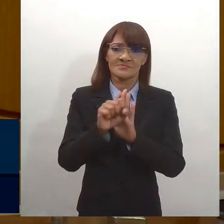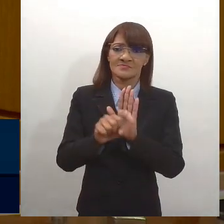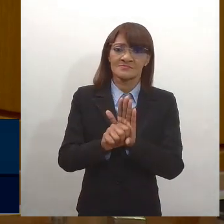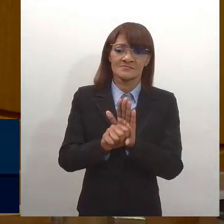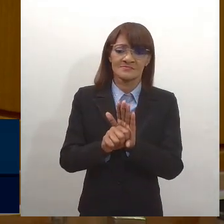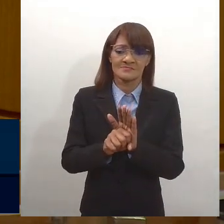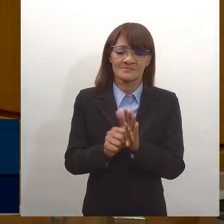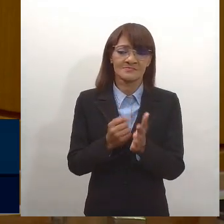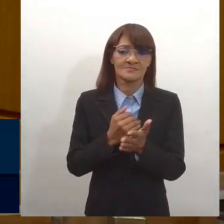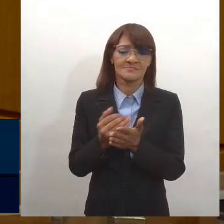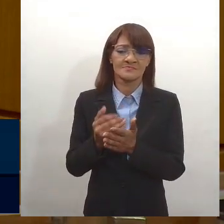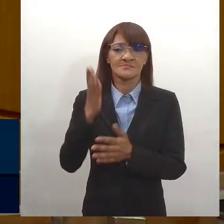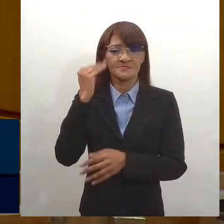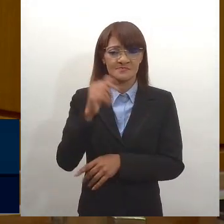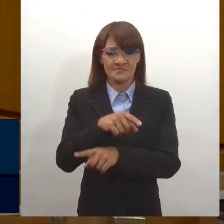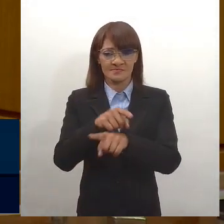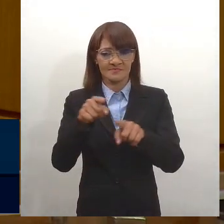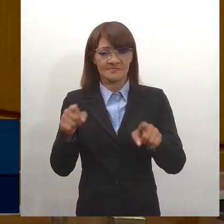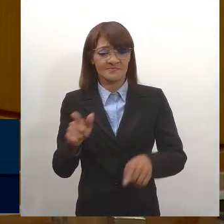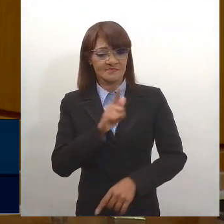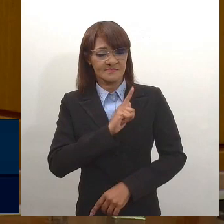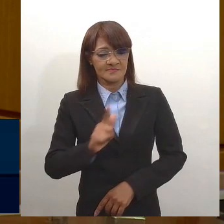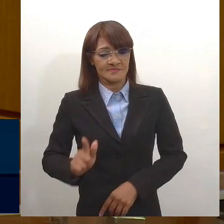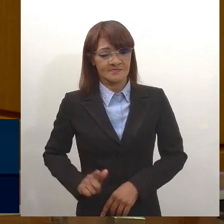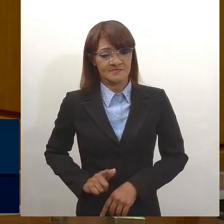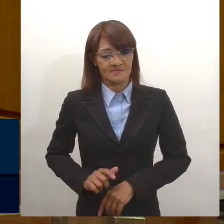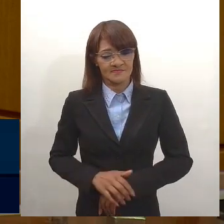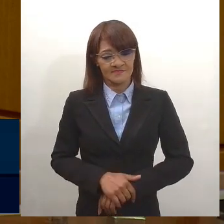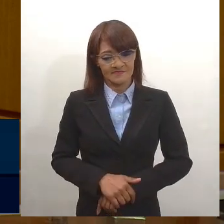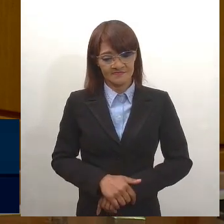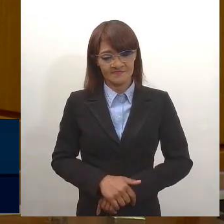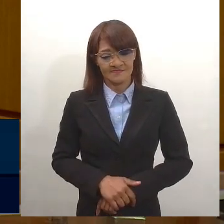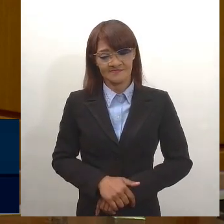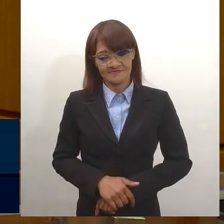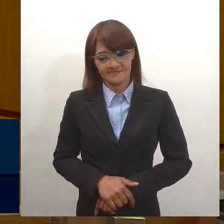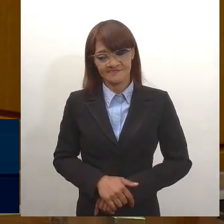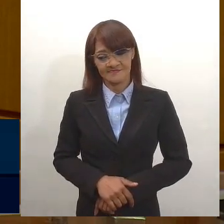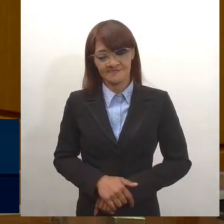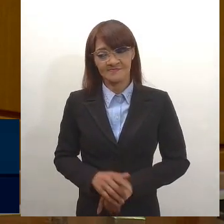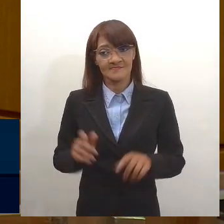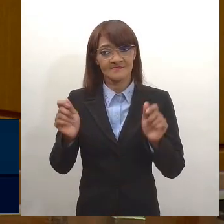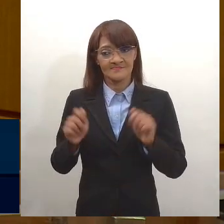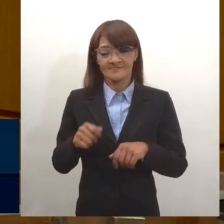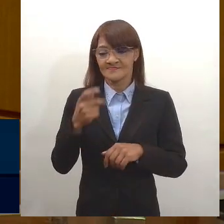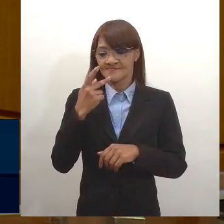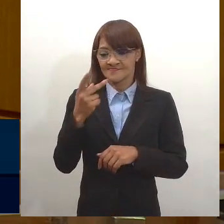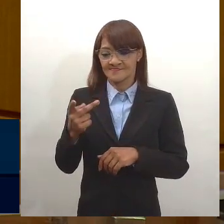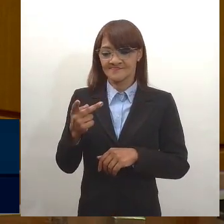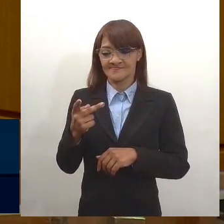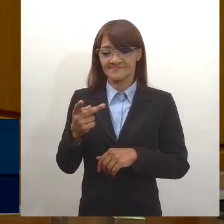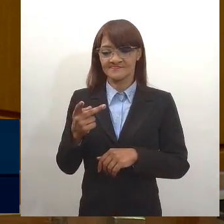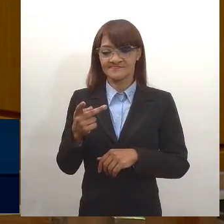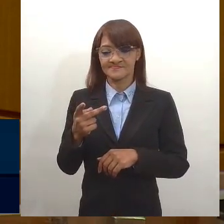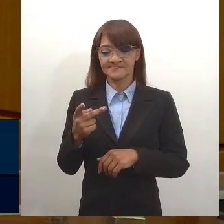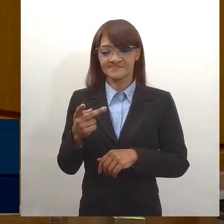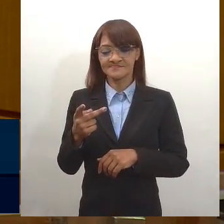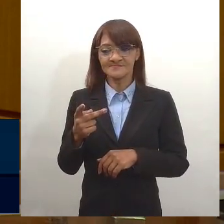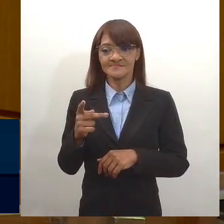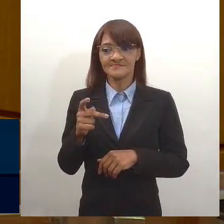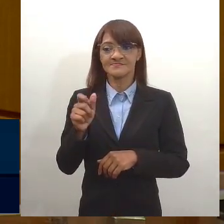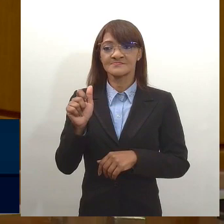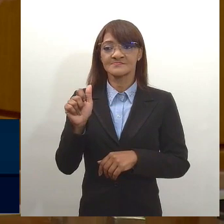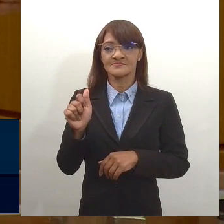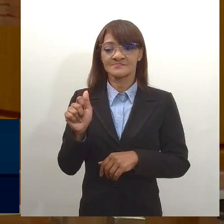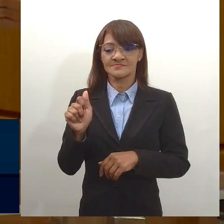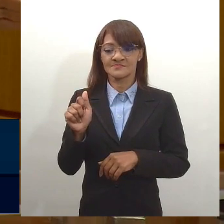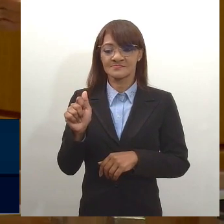governadores, e aqui eu posso citar aqui o nosso saudoso governador Augusto Franco, iniciou